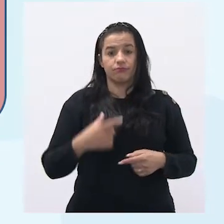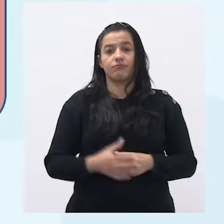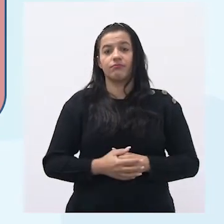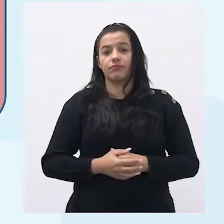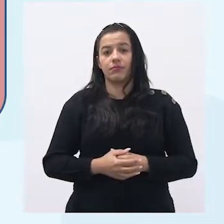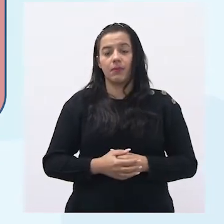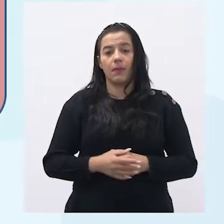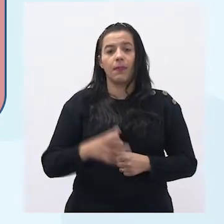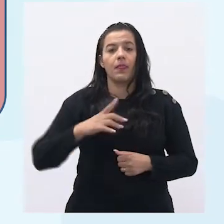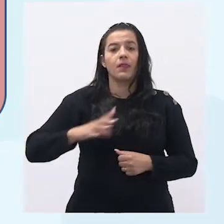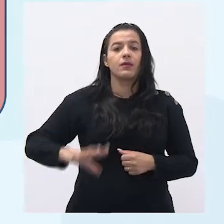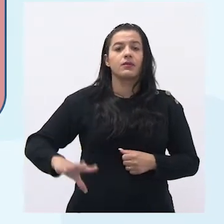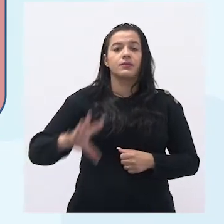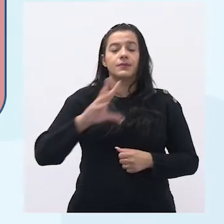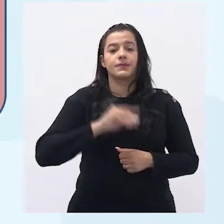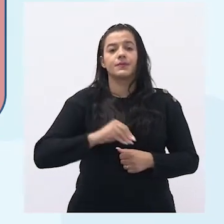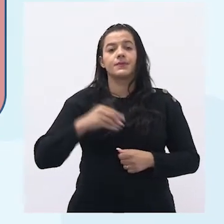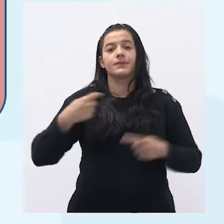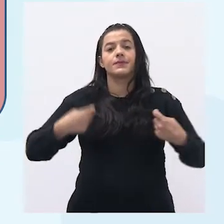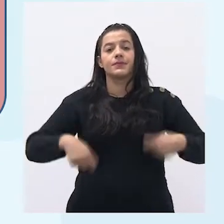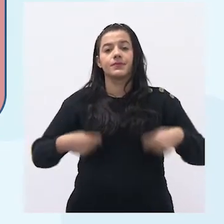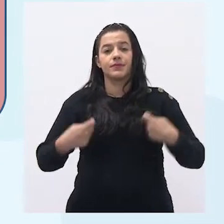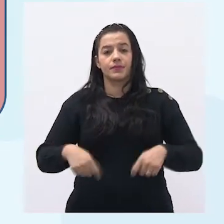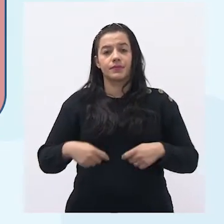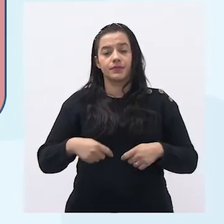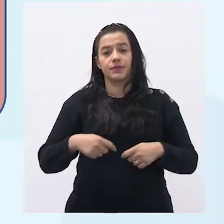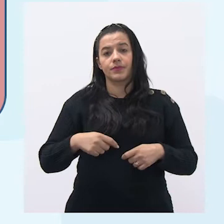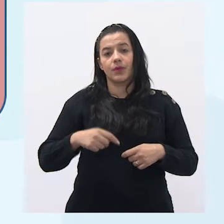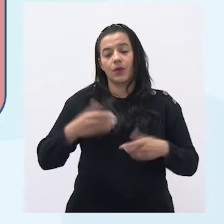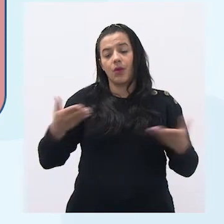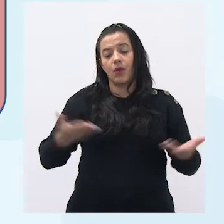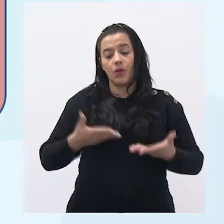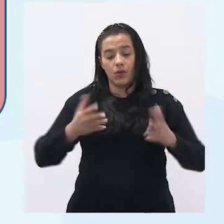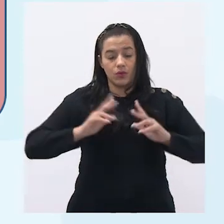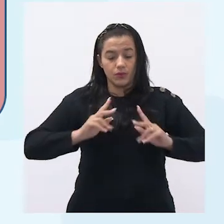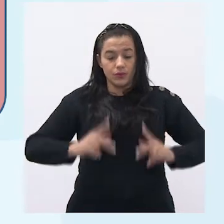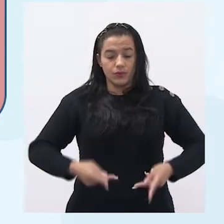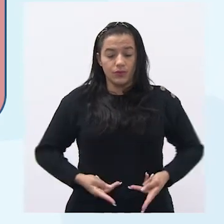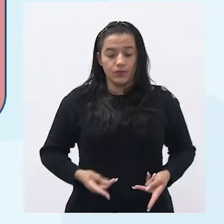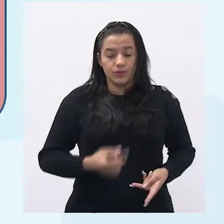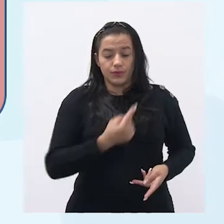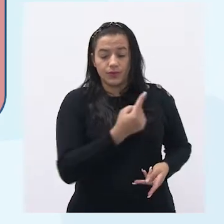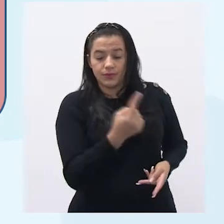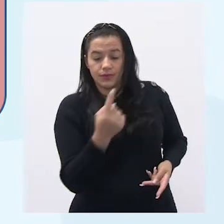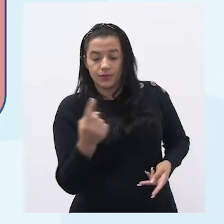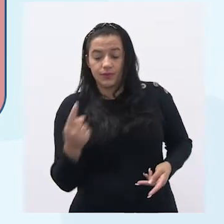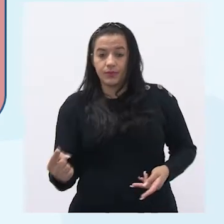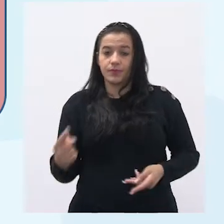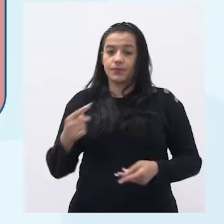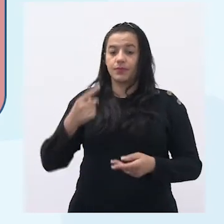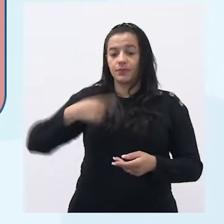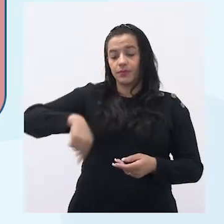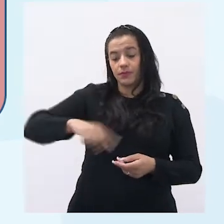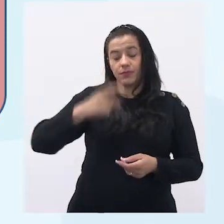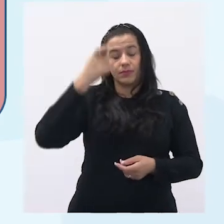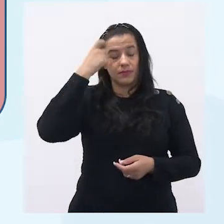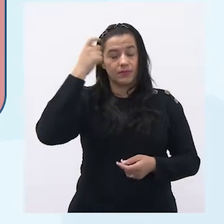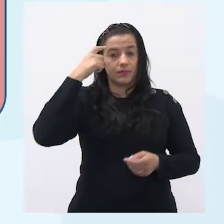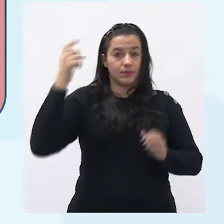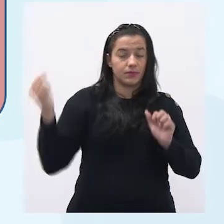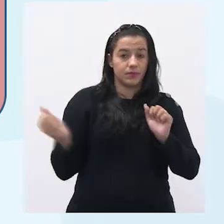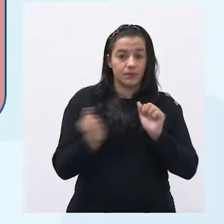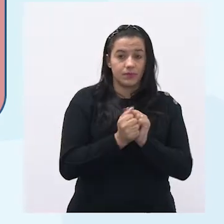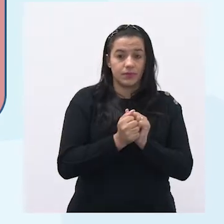se estabelece enquanto relação humana, mas é como a gente lida com esses conflitos é que a gente está aqui para pensar juntos,